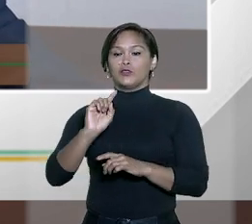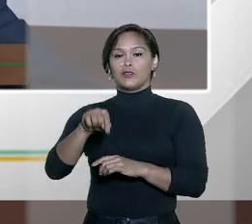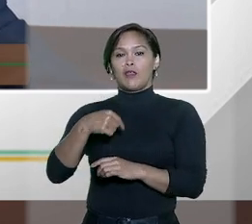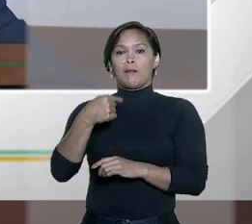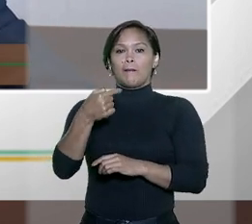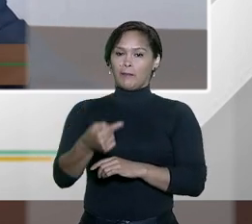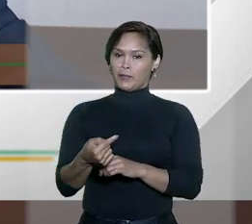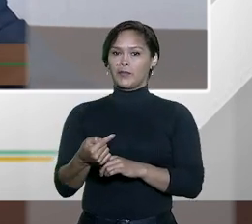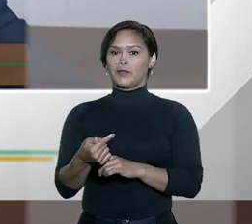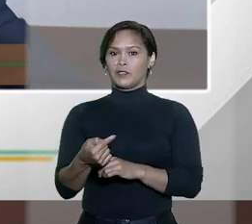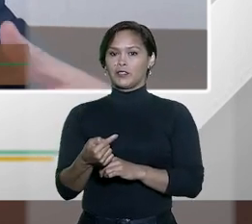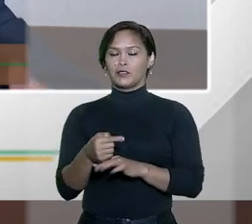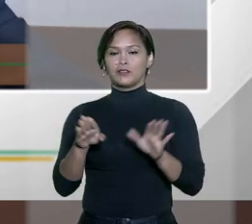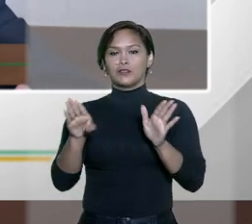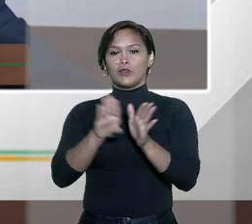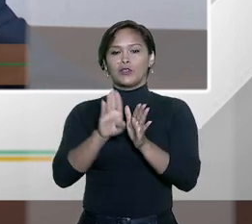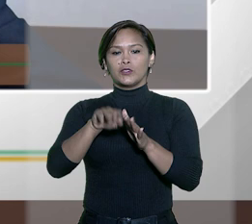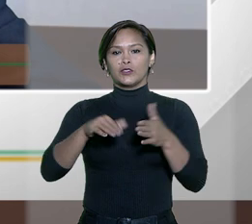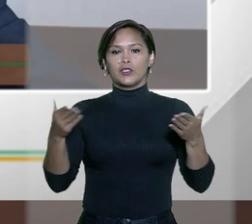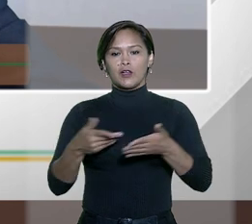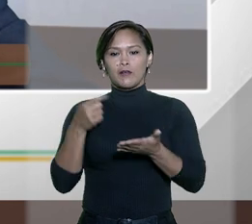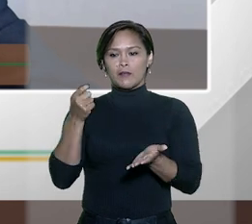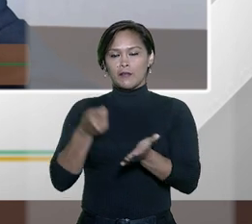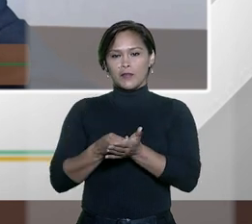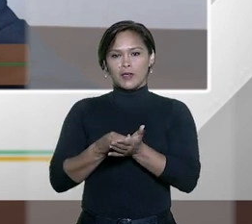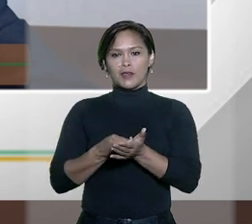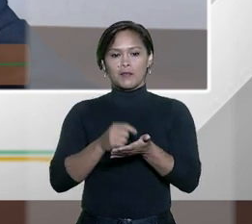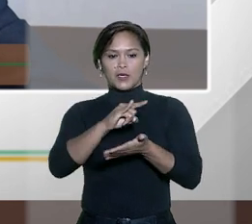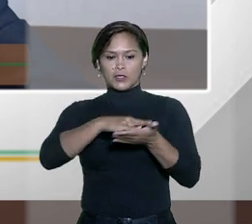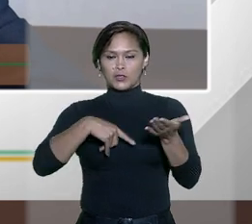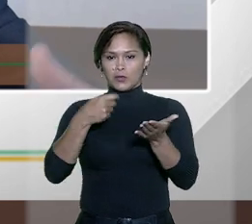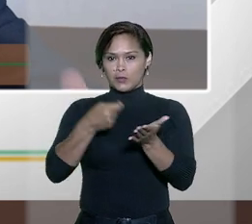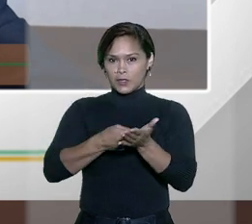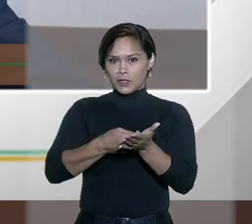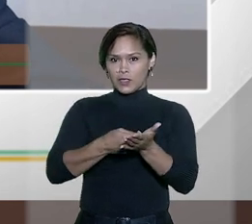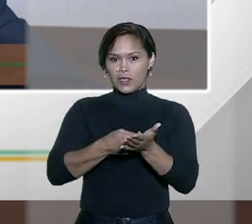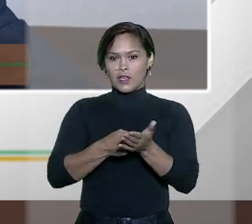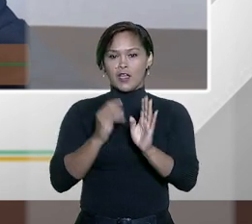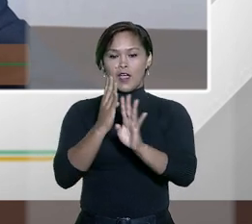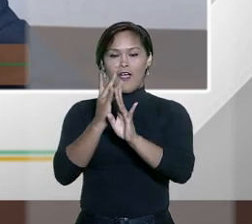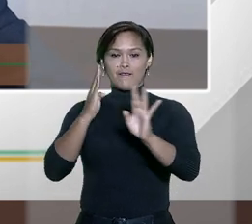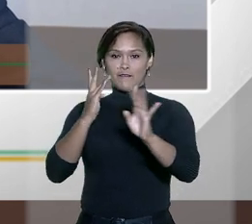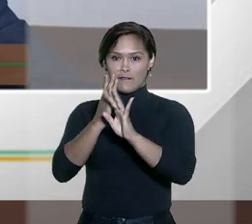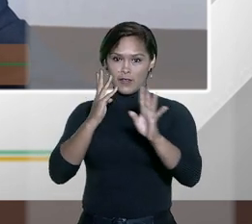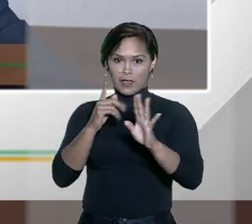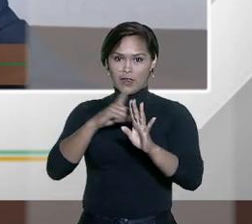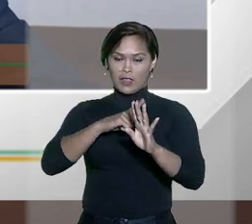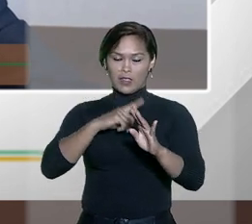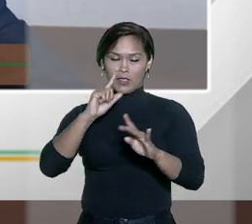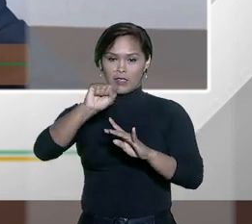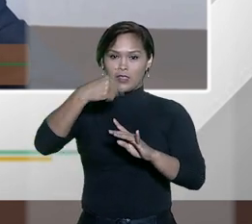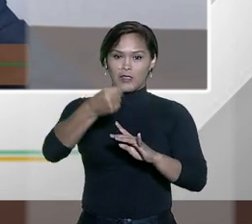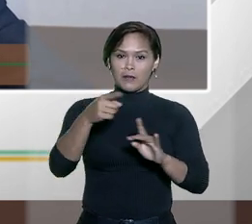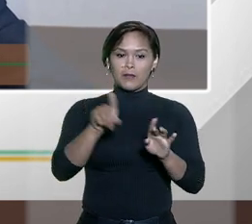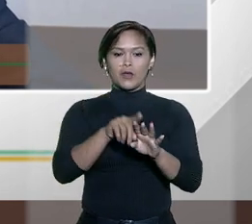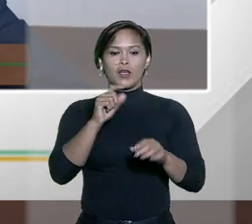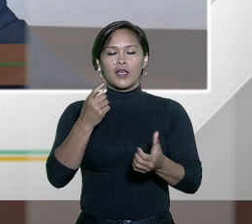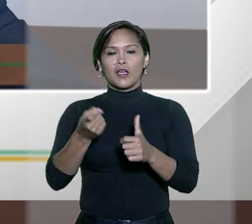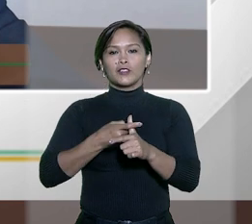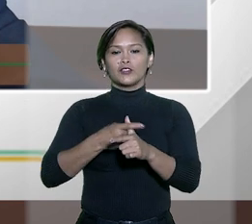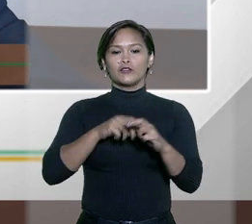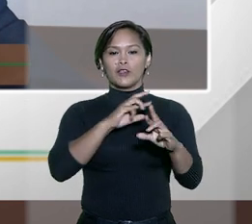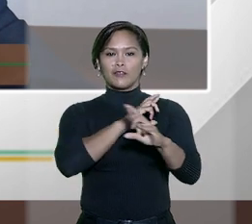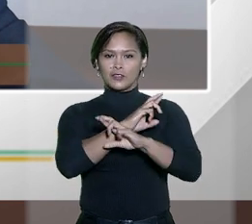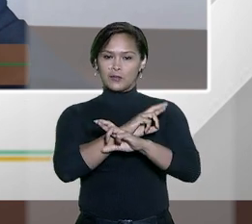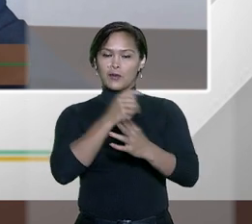né, só então, quando chega o momento de pagamento do precatório, existe a chamada fila do precatório, só então é que a dívida da